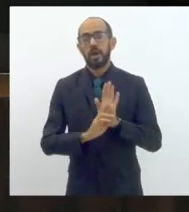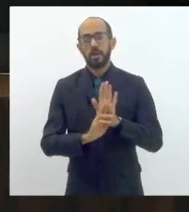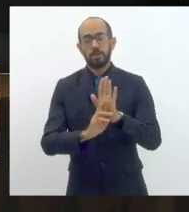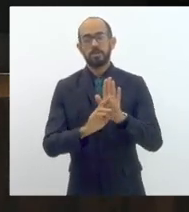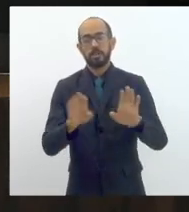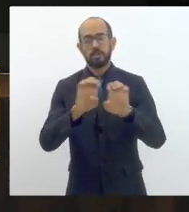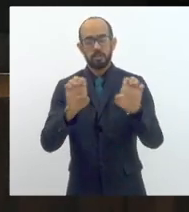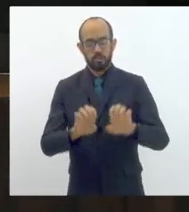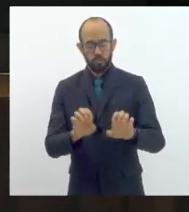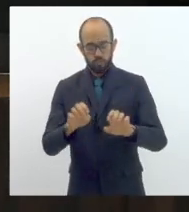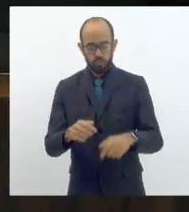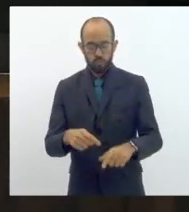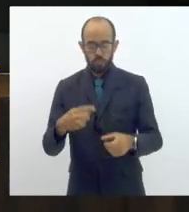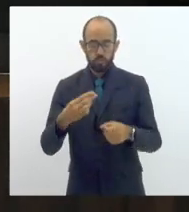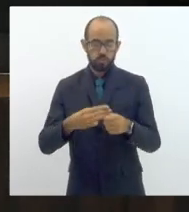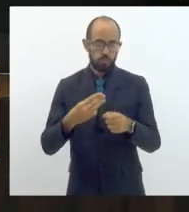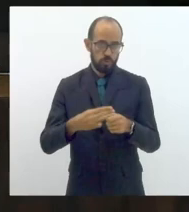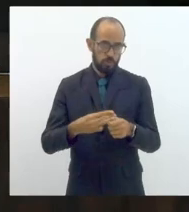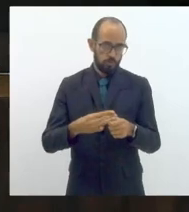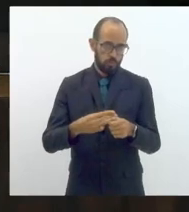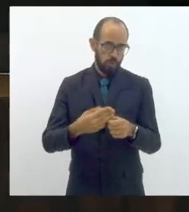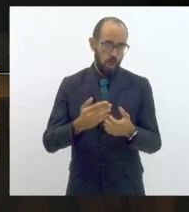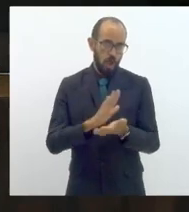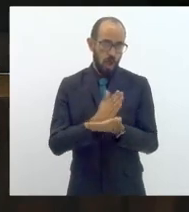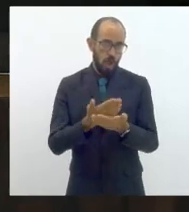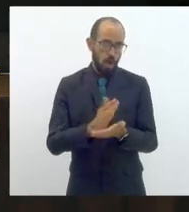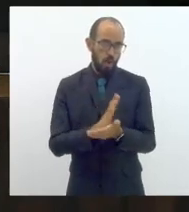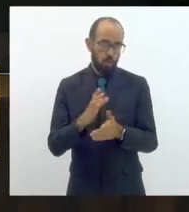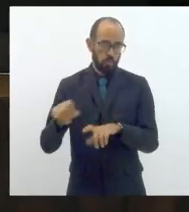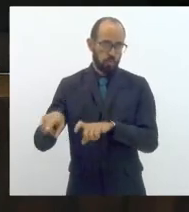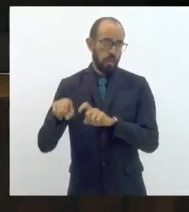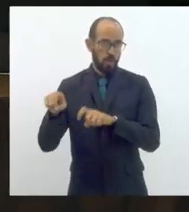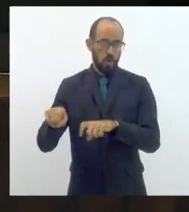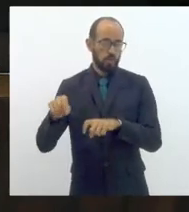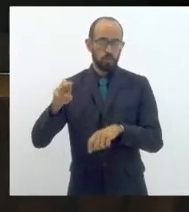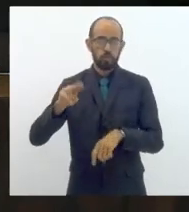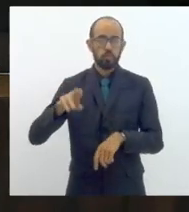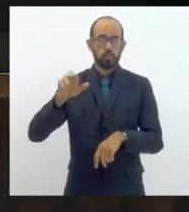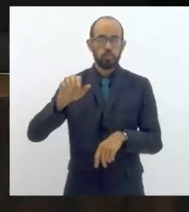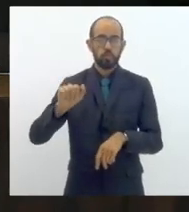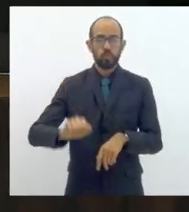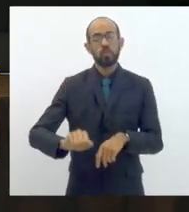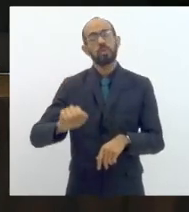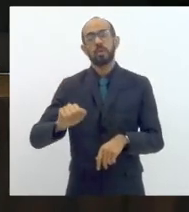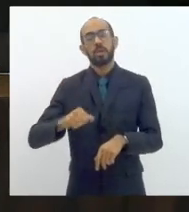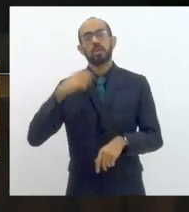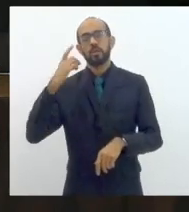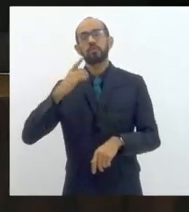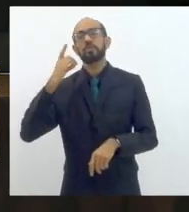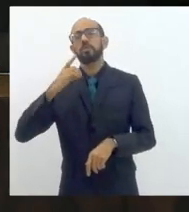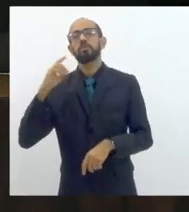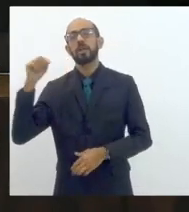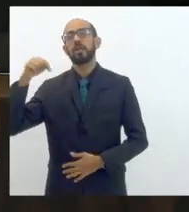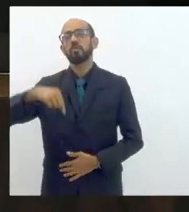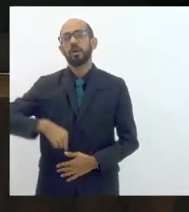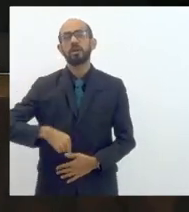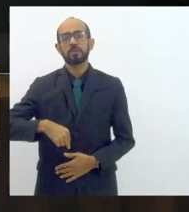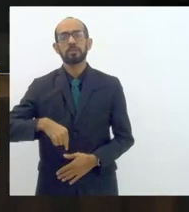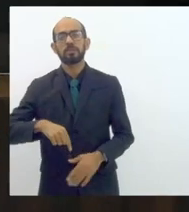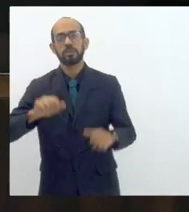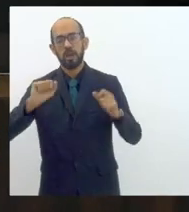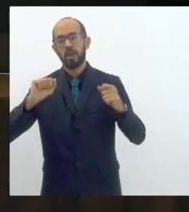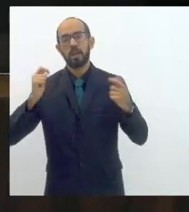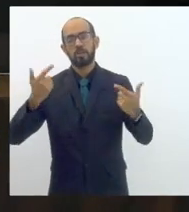dos municípios. Muitos municípios do interior jamais teve um parlamentar ocupando um espaço aqui na